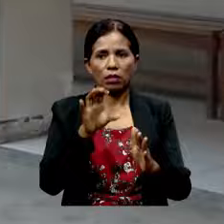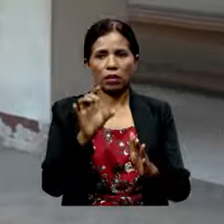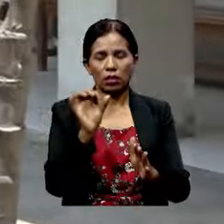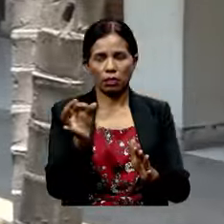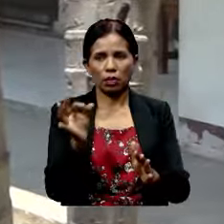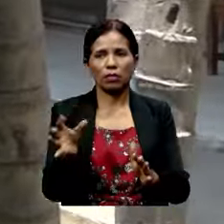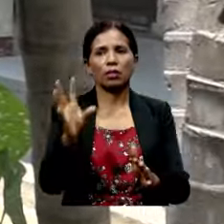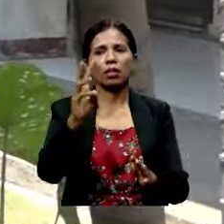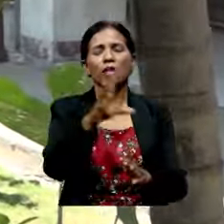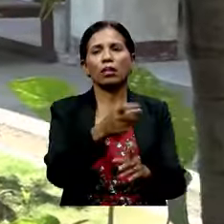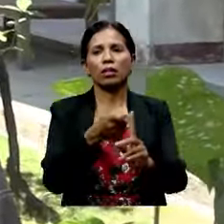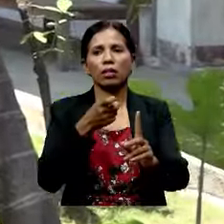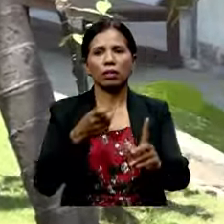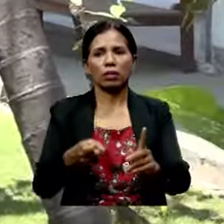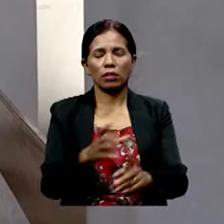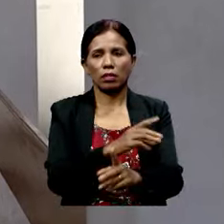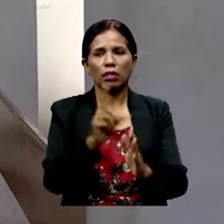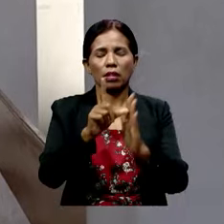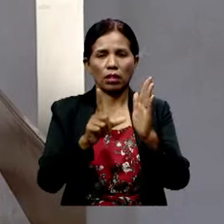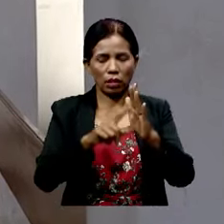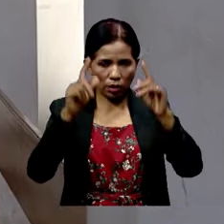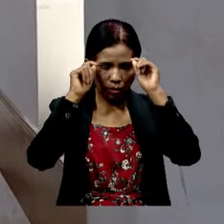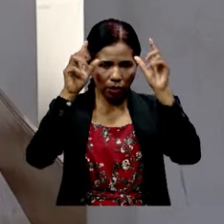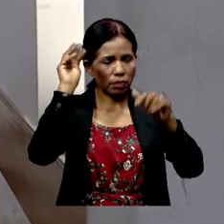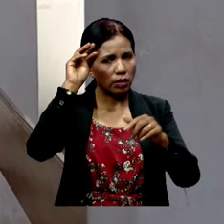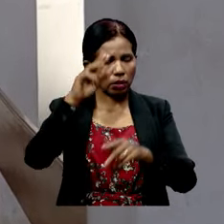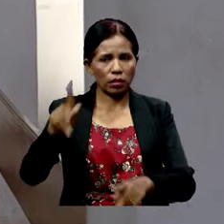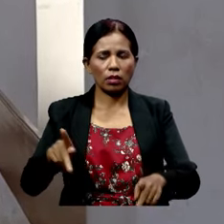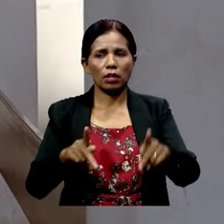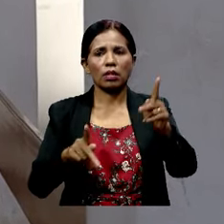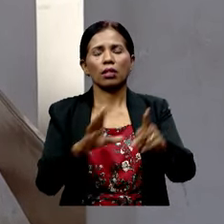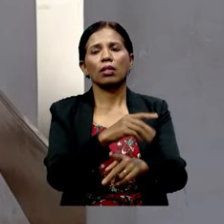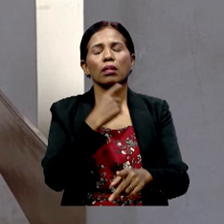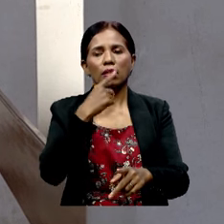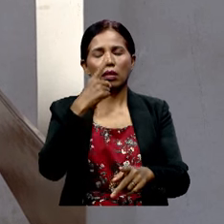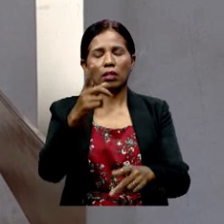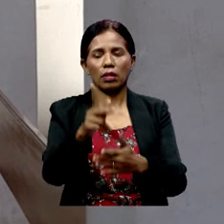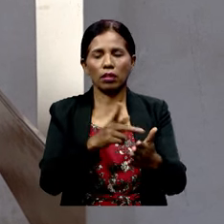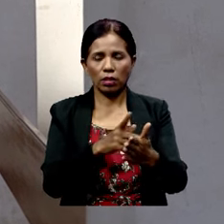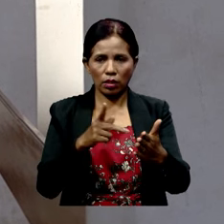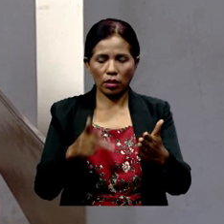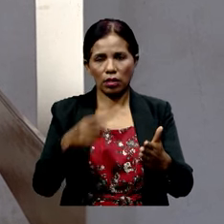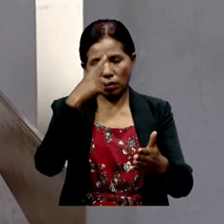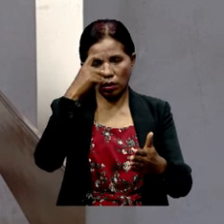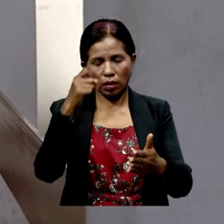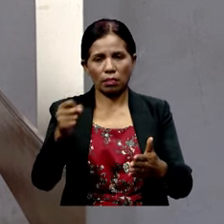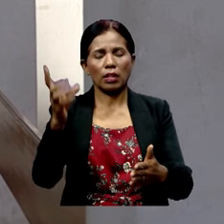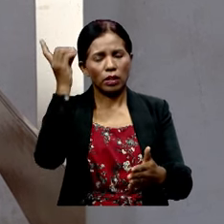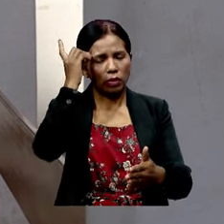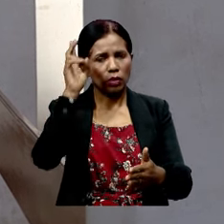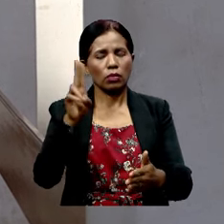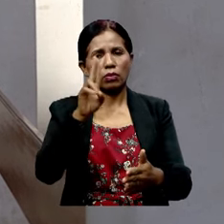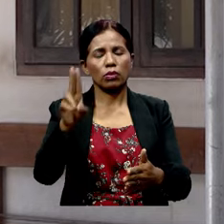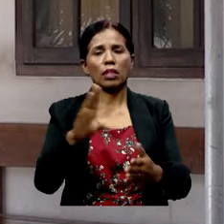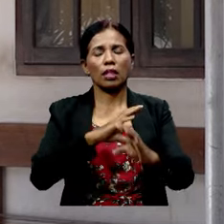recinem, o Código Penal Timor-Leste. Ministério Público acusa arguido, o crime refere, também desconfia usa